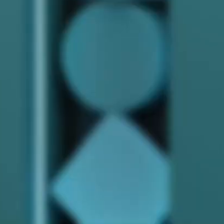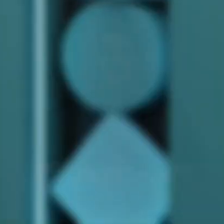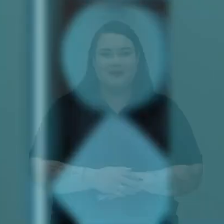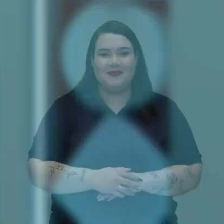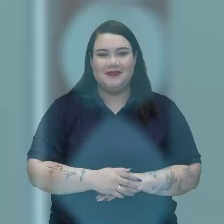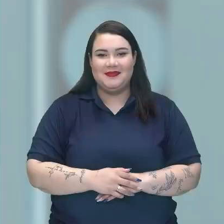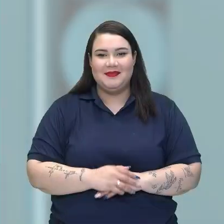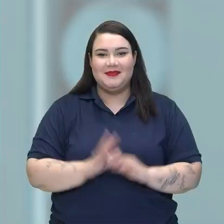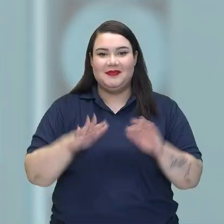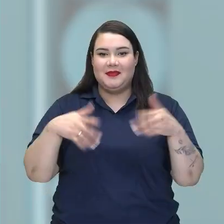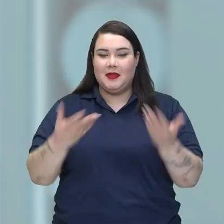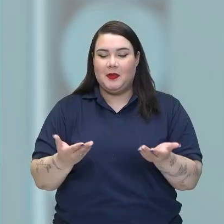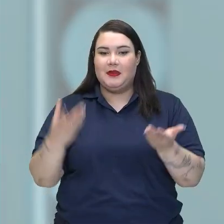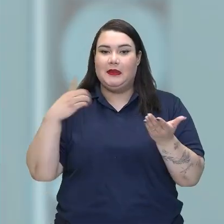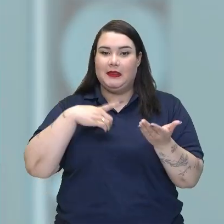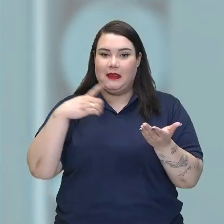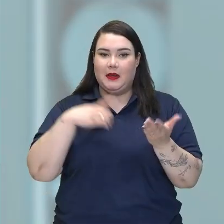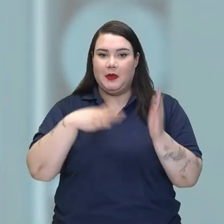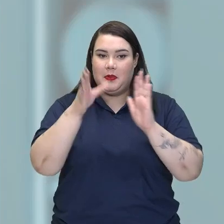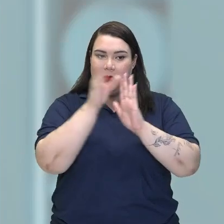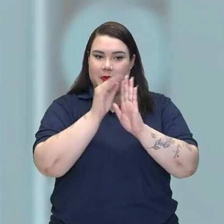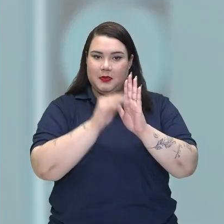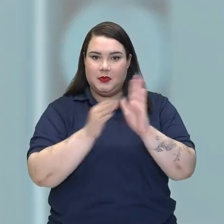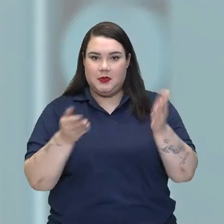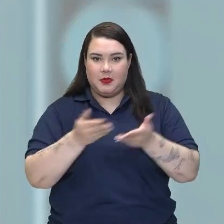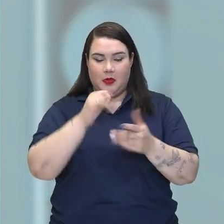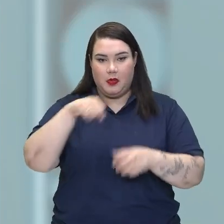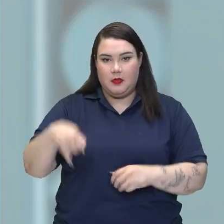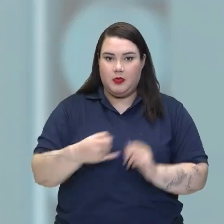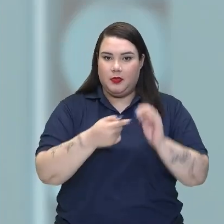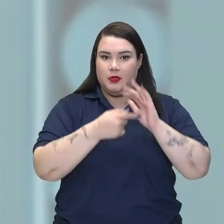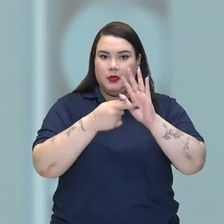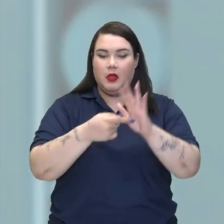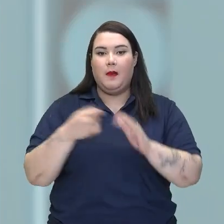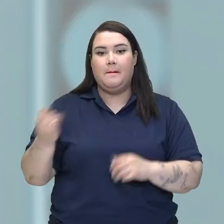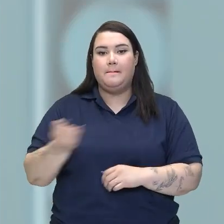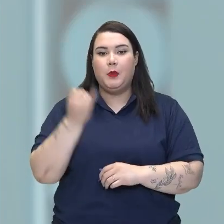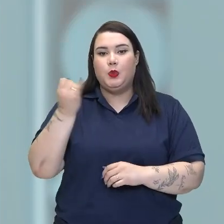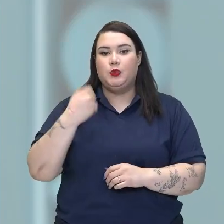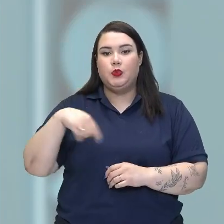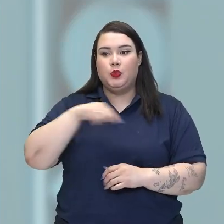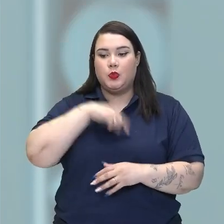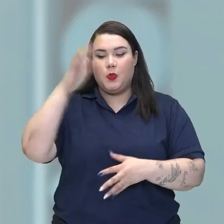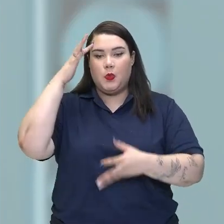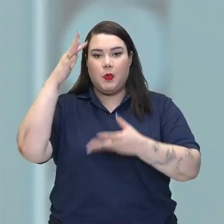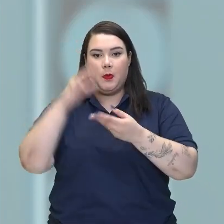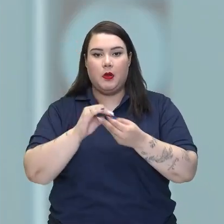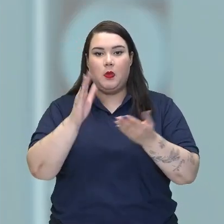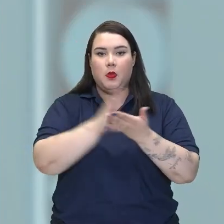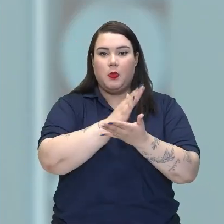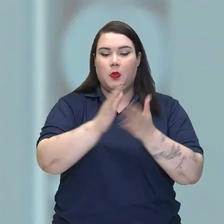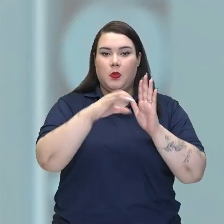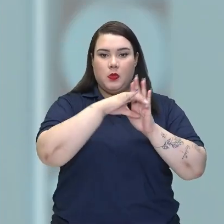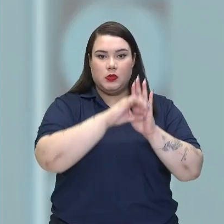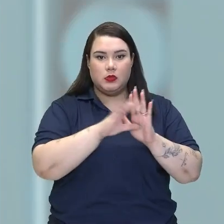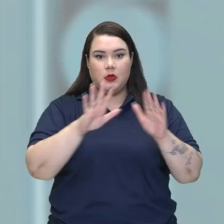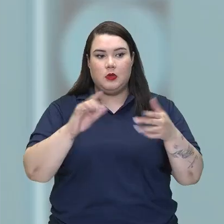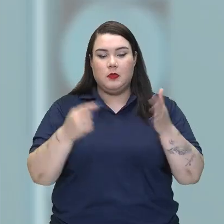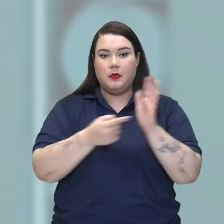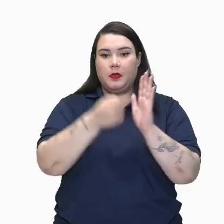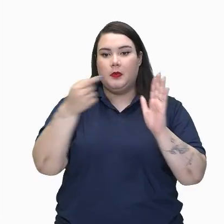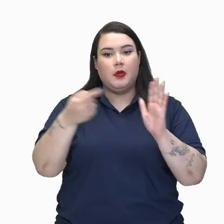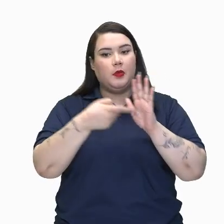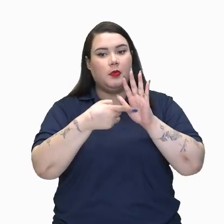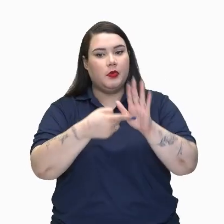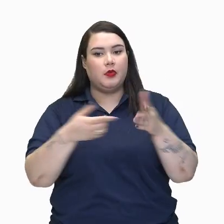A gente tem bastante coisa para apresentar, então a gente não vai perder muito tempo. É importante que a gente conheça alguns conceitos, e o primeiro conceito que a gente vai apresentar